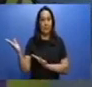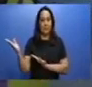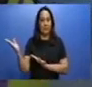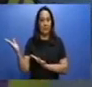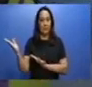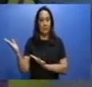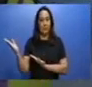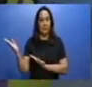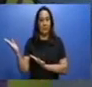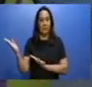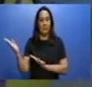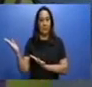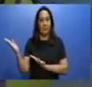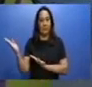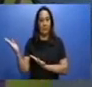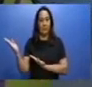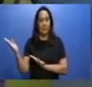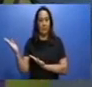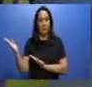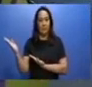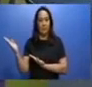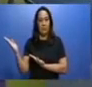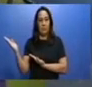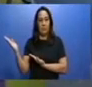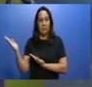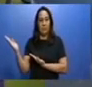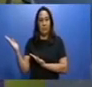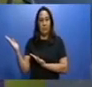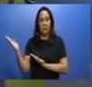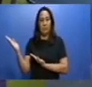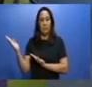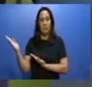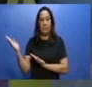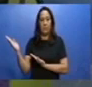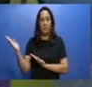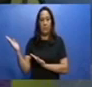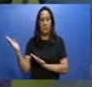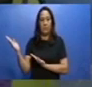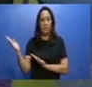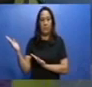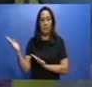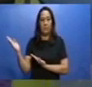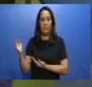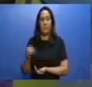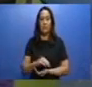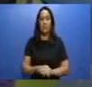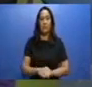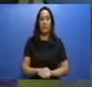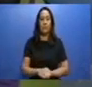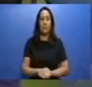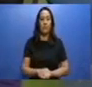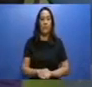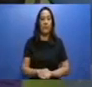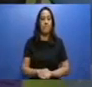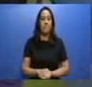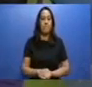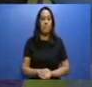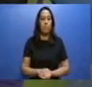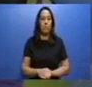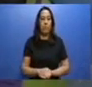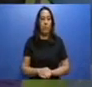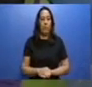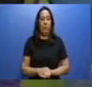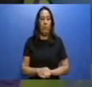parte azul, ó, sem marcar, tá vendo? Um retângulo, olha, dá pra ver certinho. E com a minha